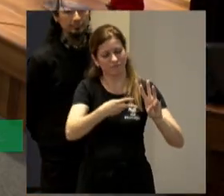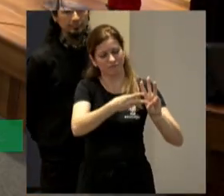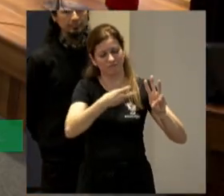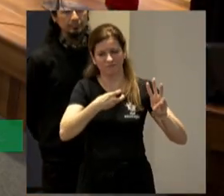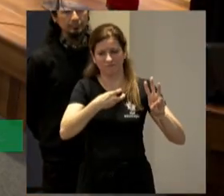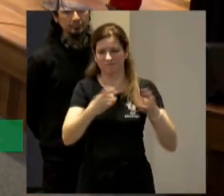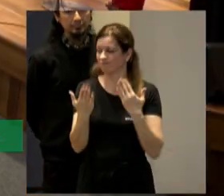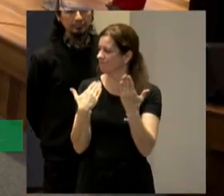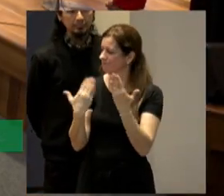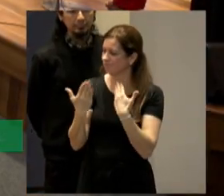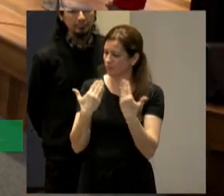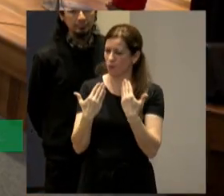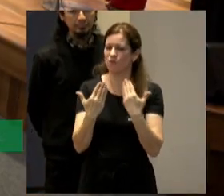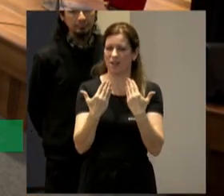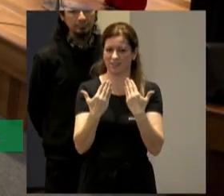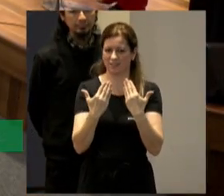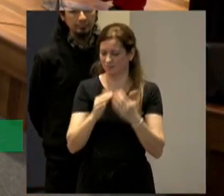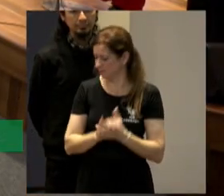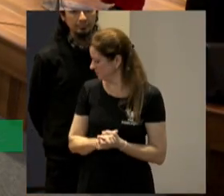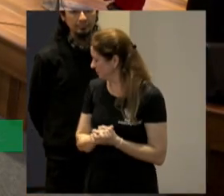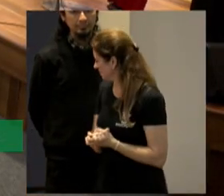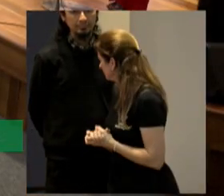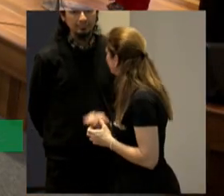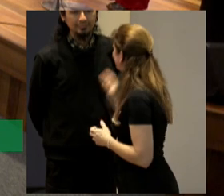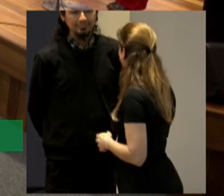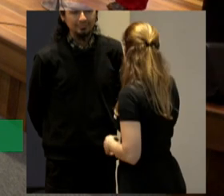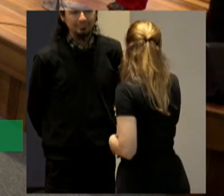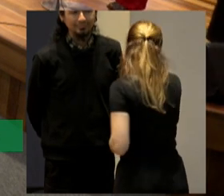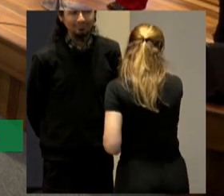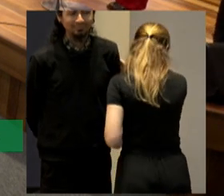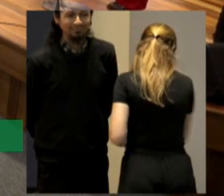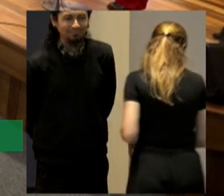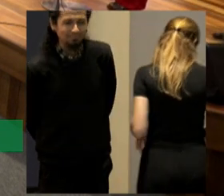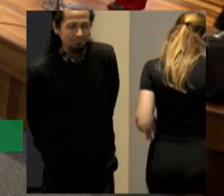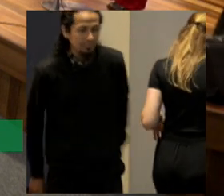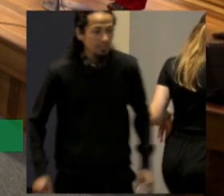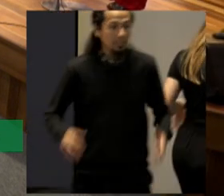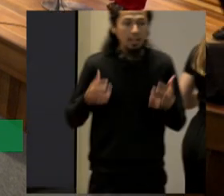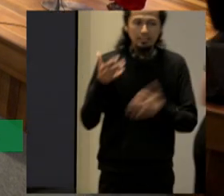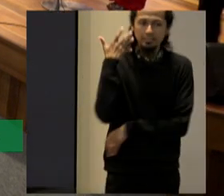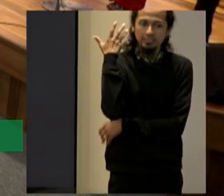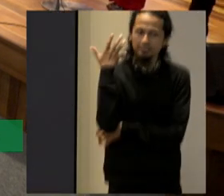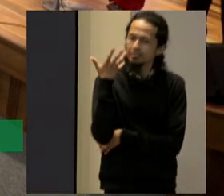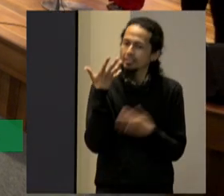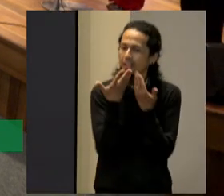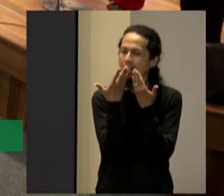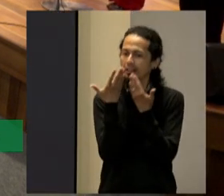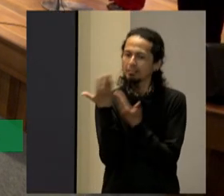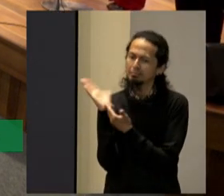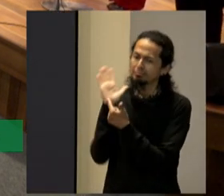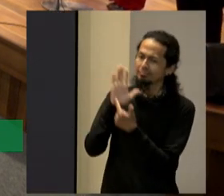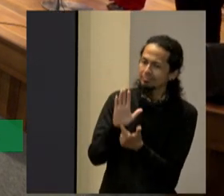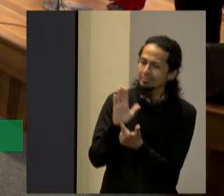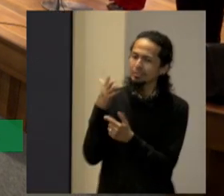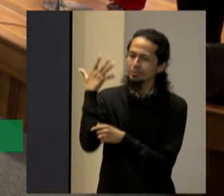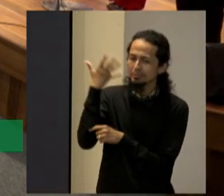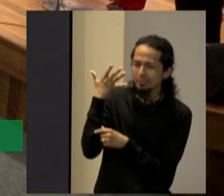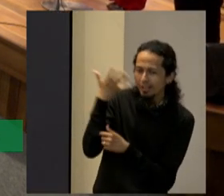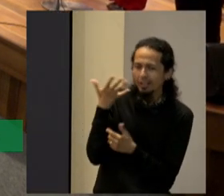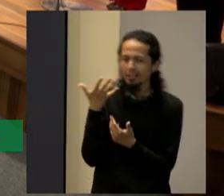conversatórios. Apresentações culturais, partilhas de trabalhos desenvolvidos no âmbito da rede municipal de